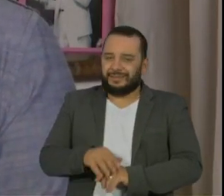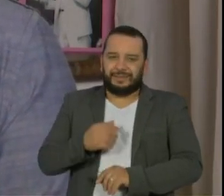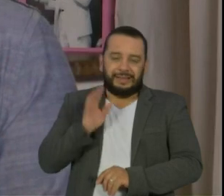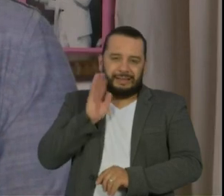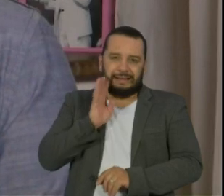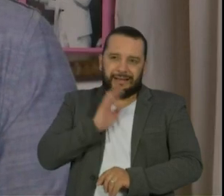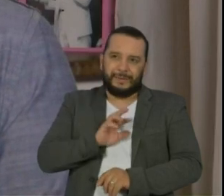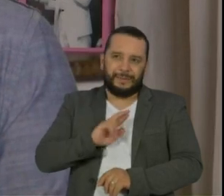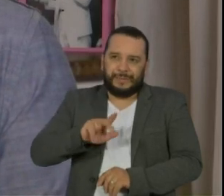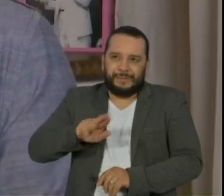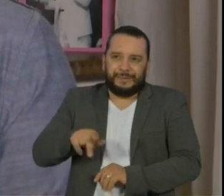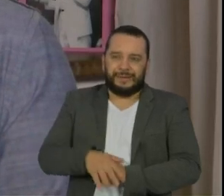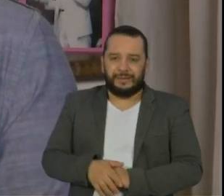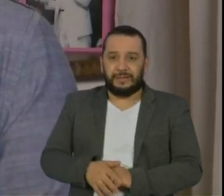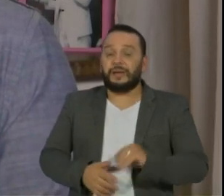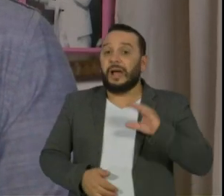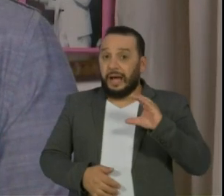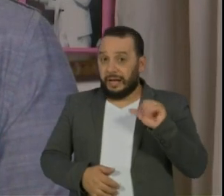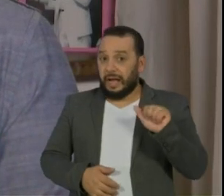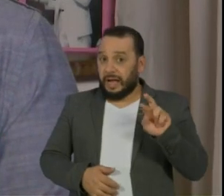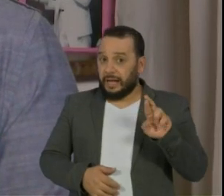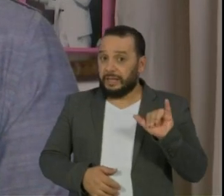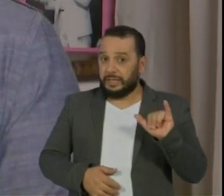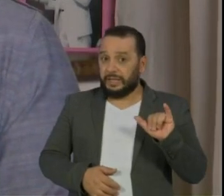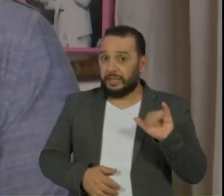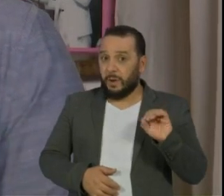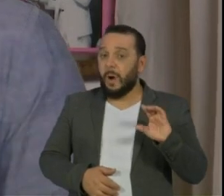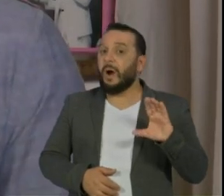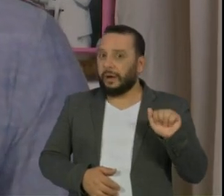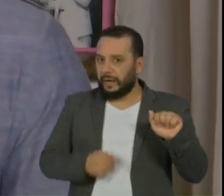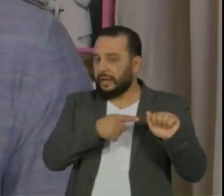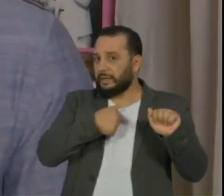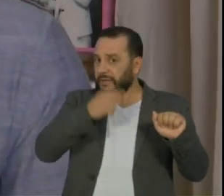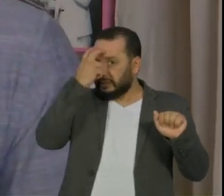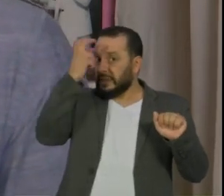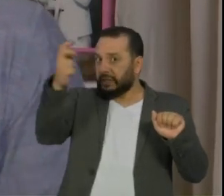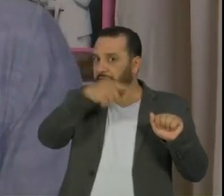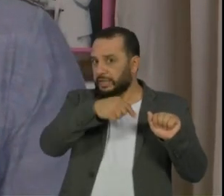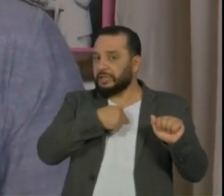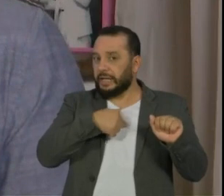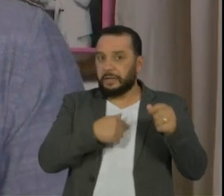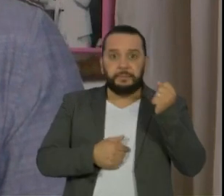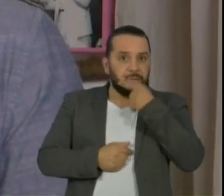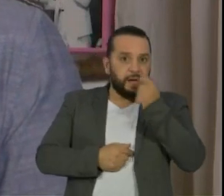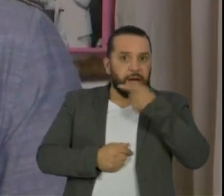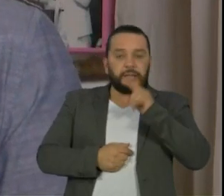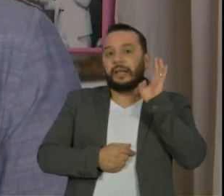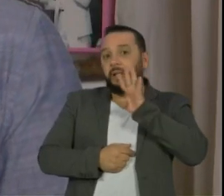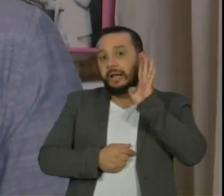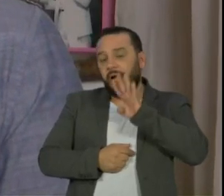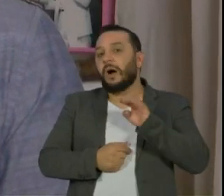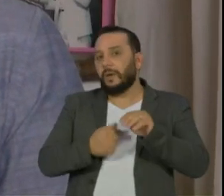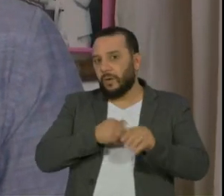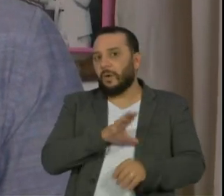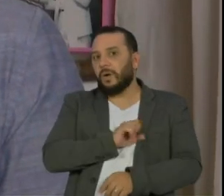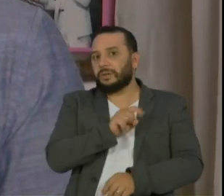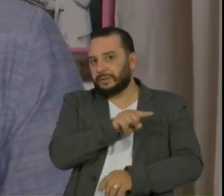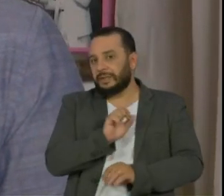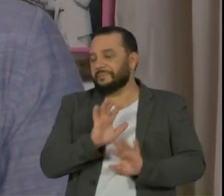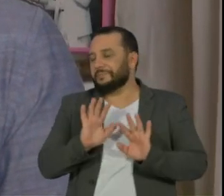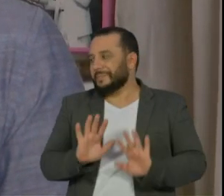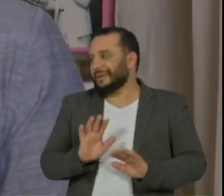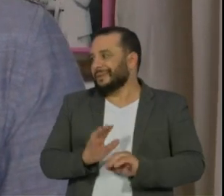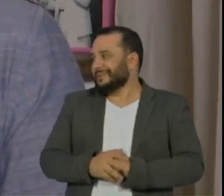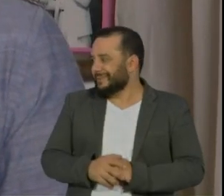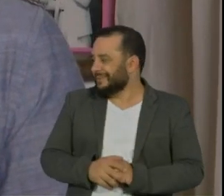bacana, embora o Carioca seja muito talentoso, faz imitações também muito, muito bacanas, autorais, impressionantes, mas foi um episódio